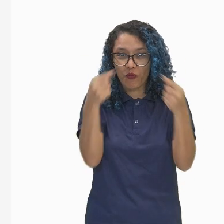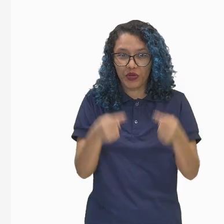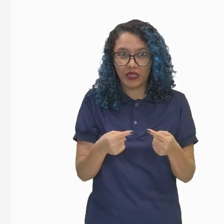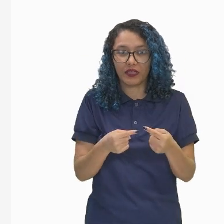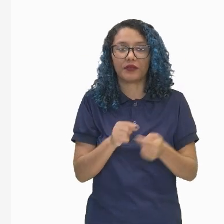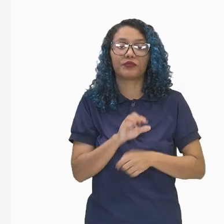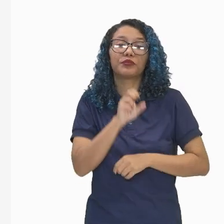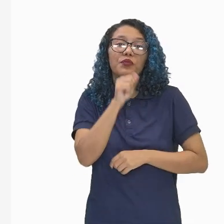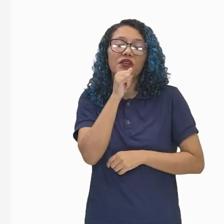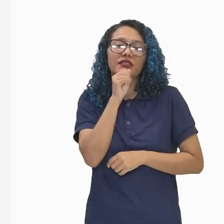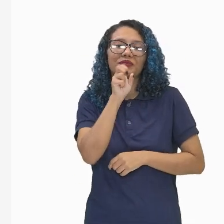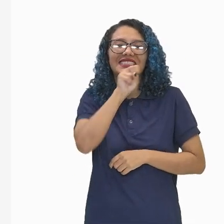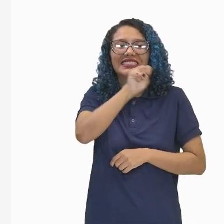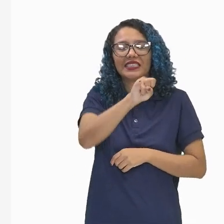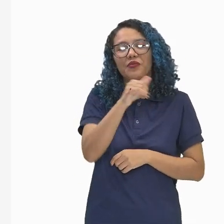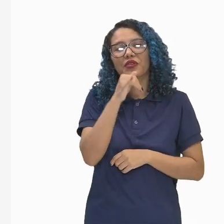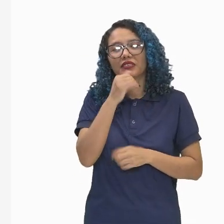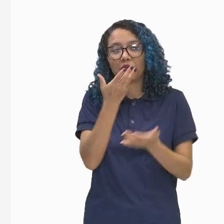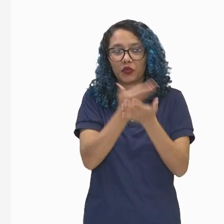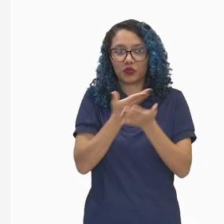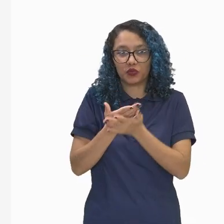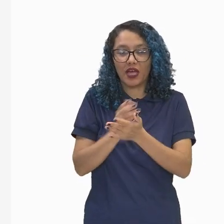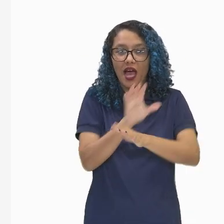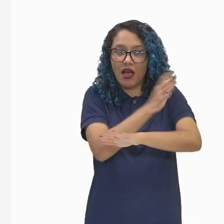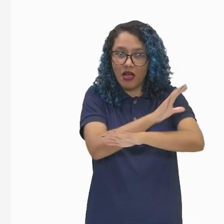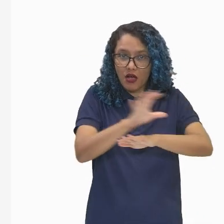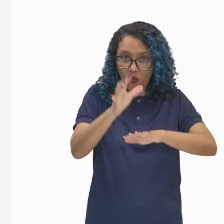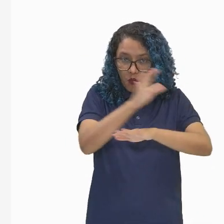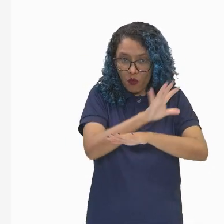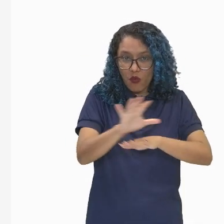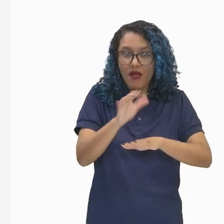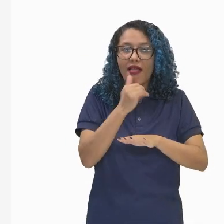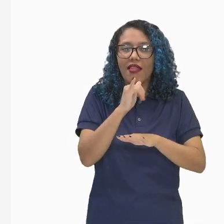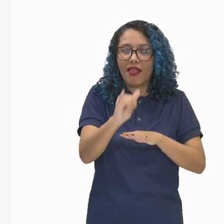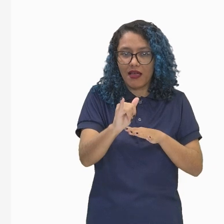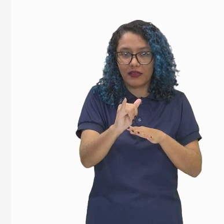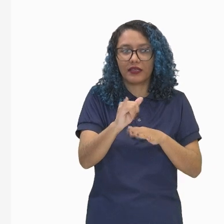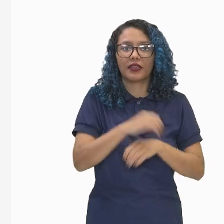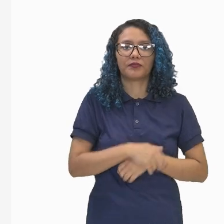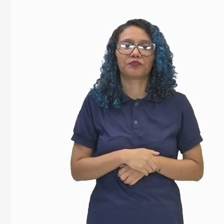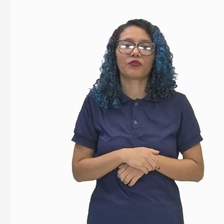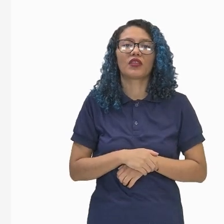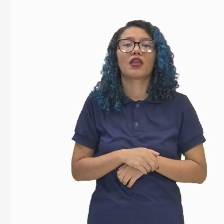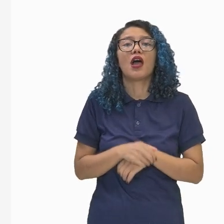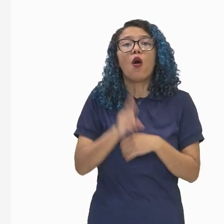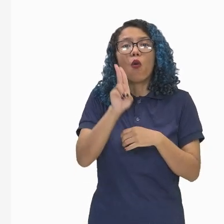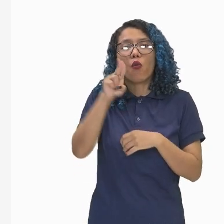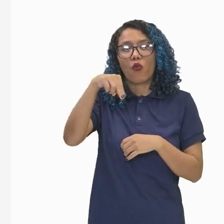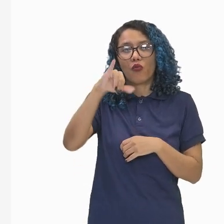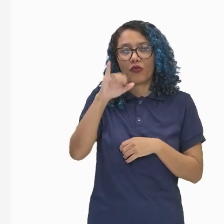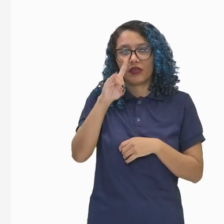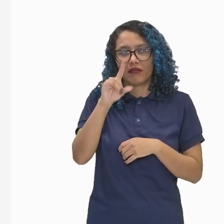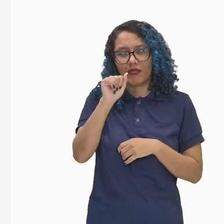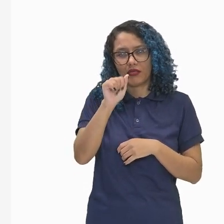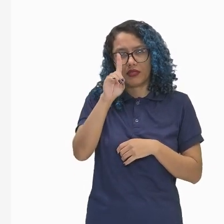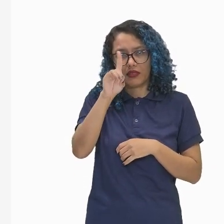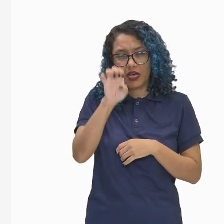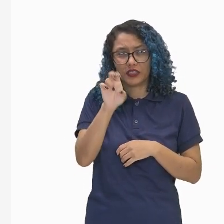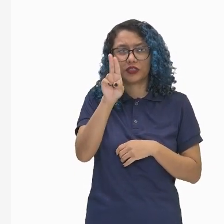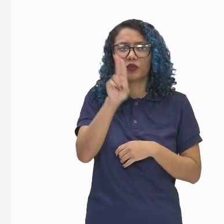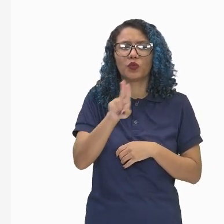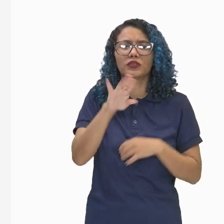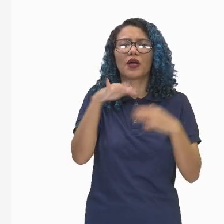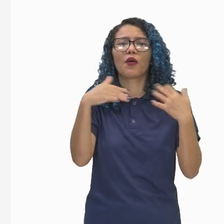vou estudar a corrente elétrica, a sua unidade é o ampere, representada aí pela letra